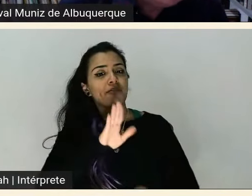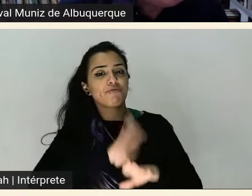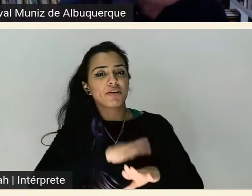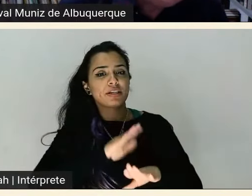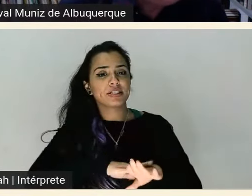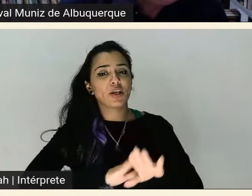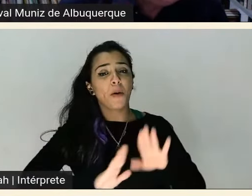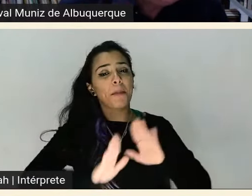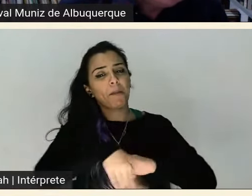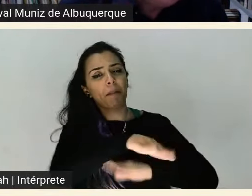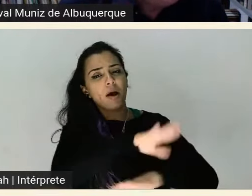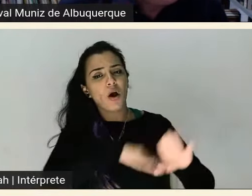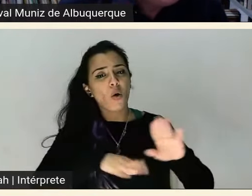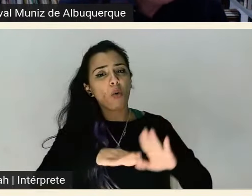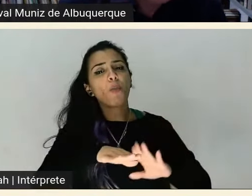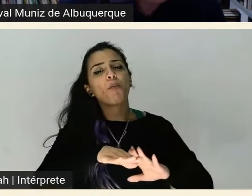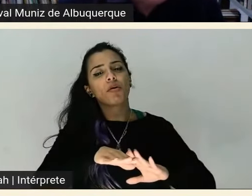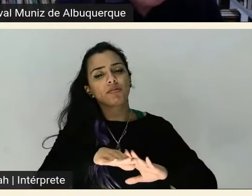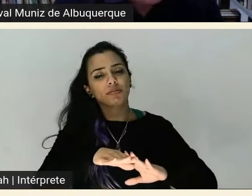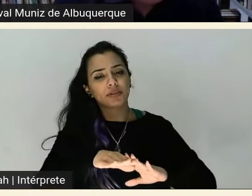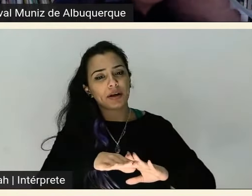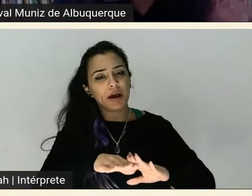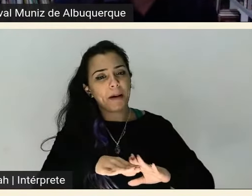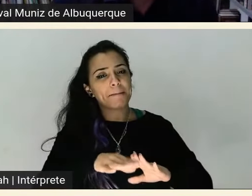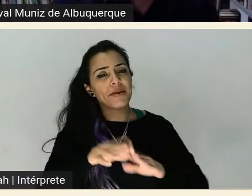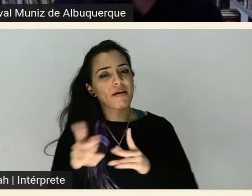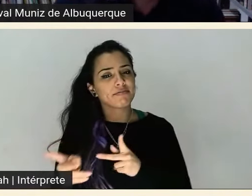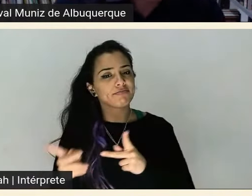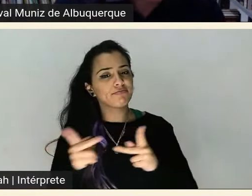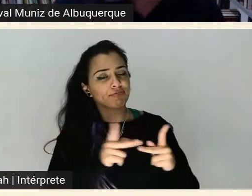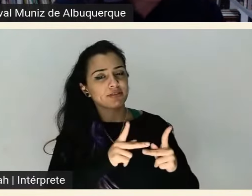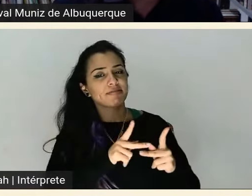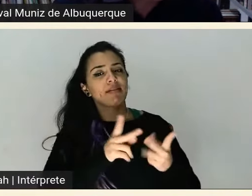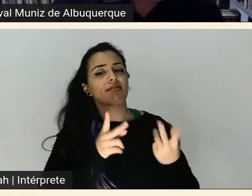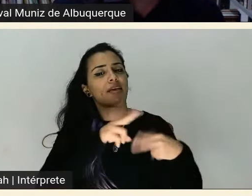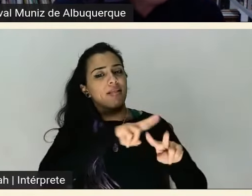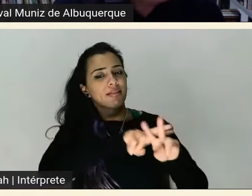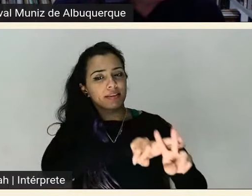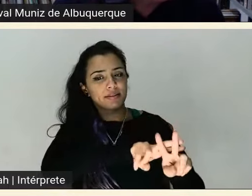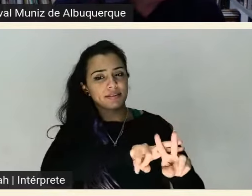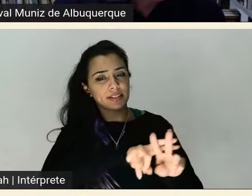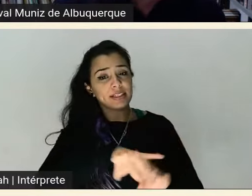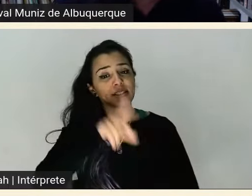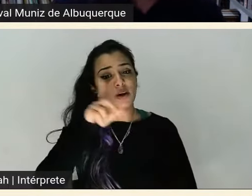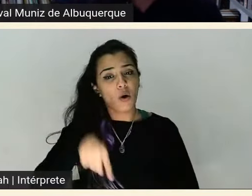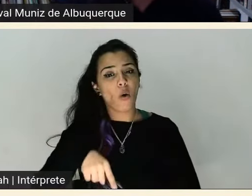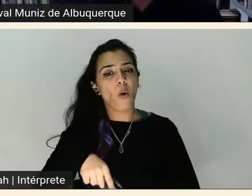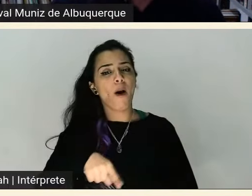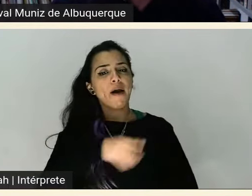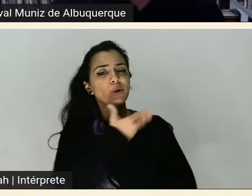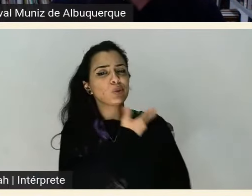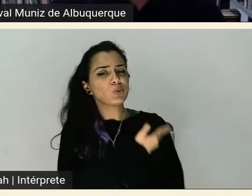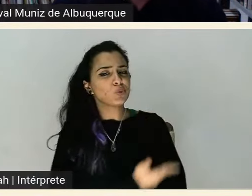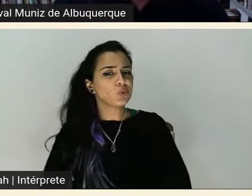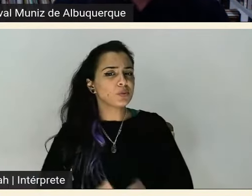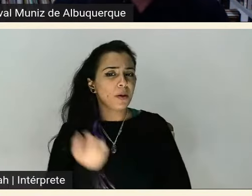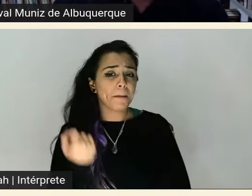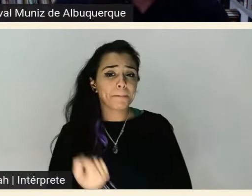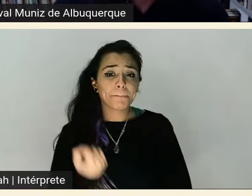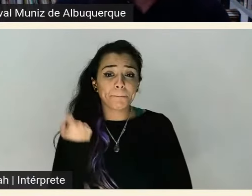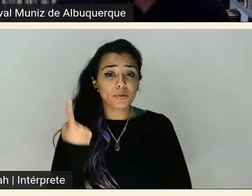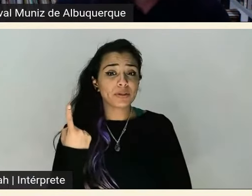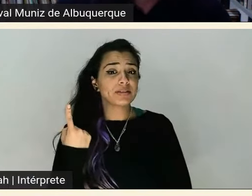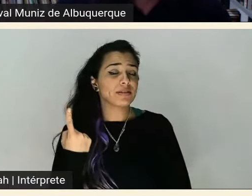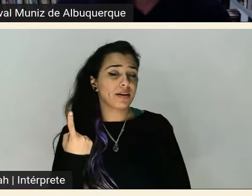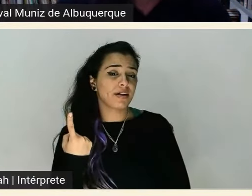na delegacia, né? Então, são métodos etnográficos estranhíssimos que são utilizados,